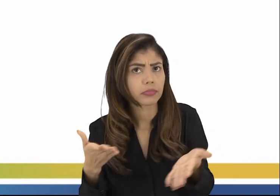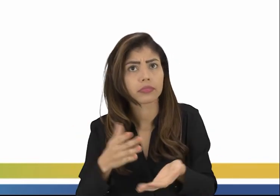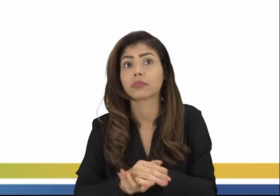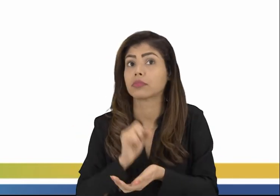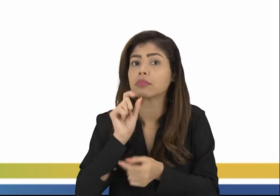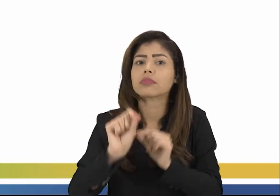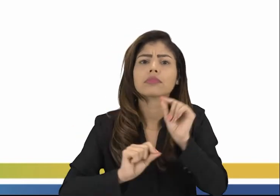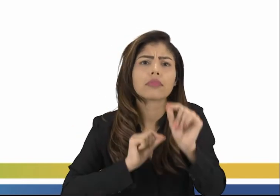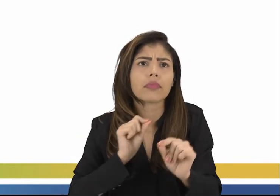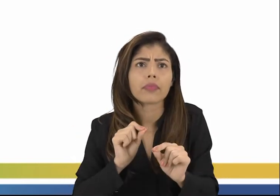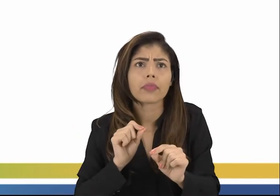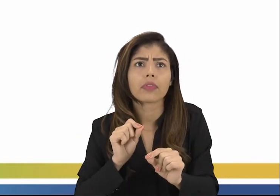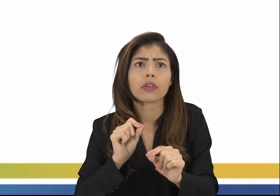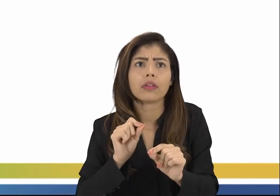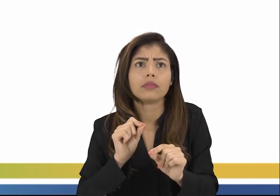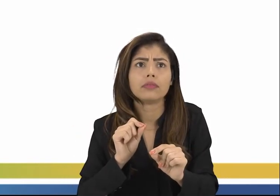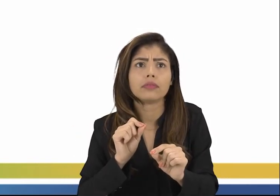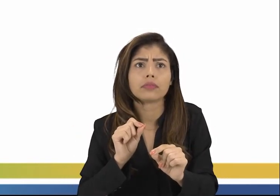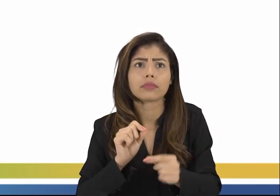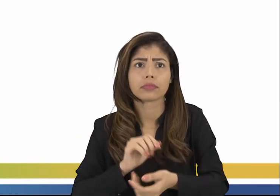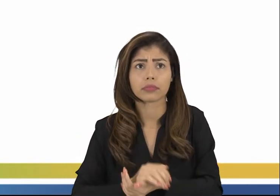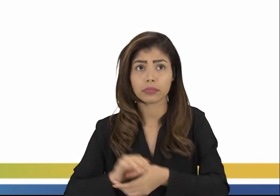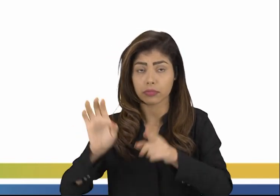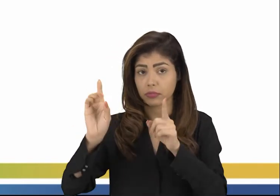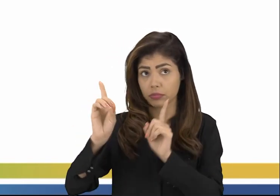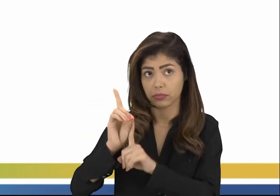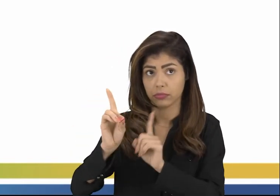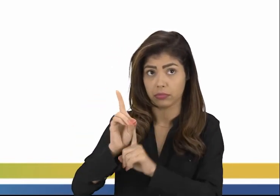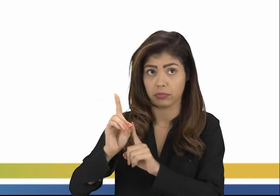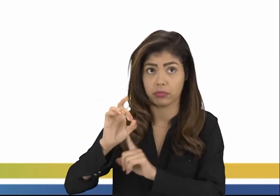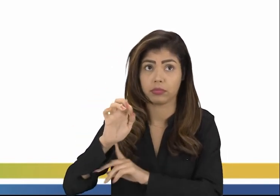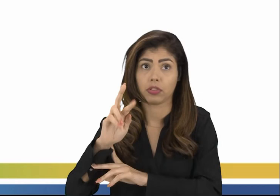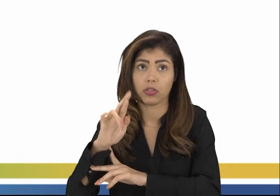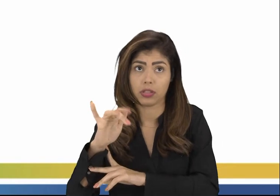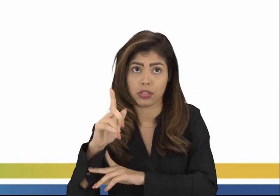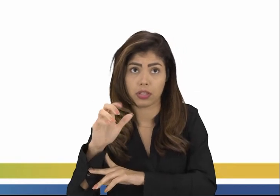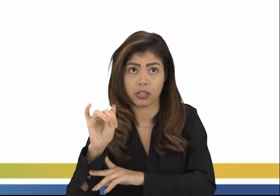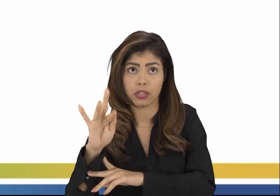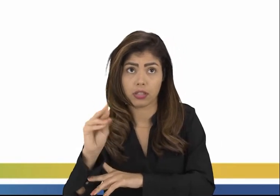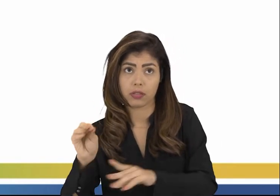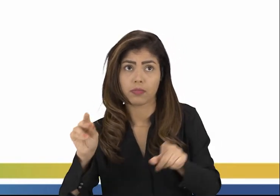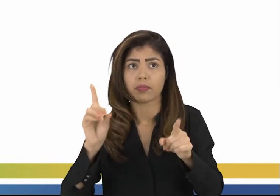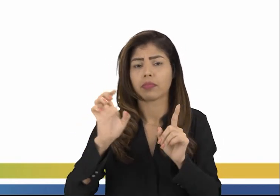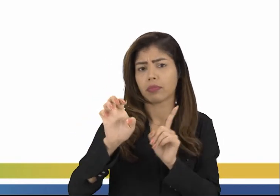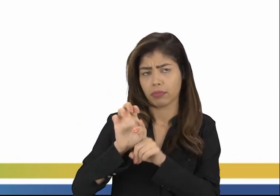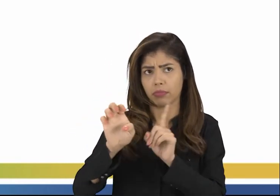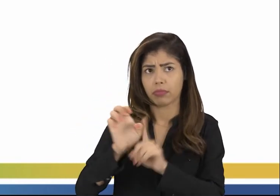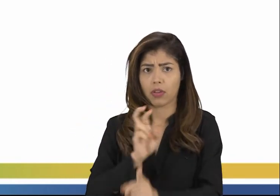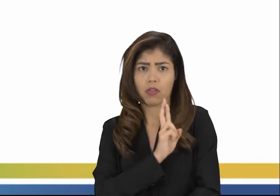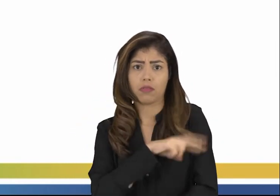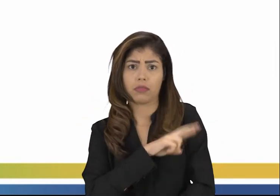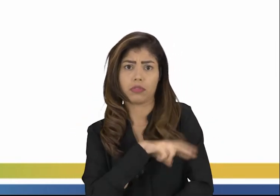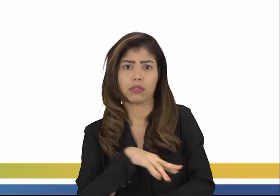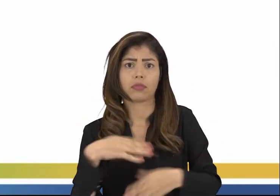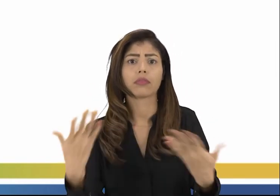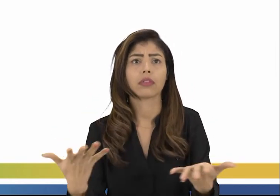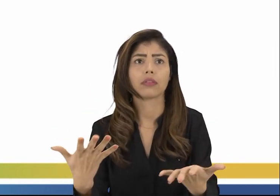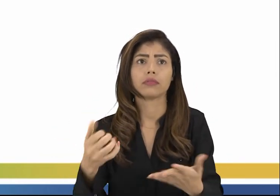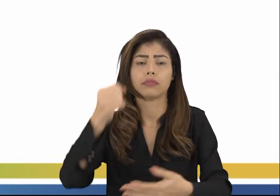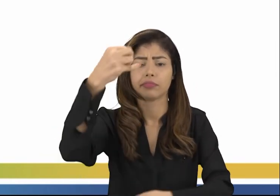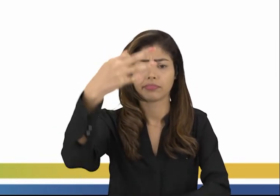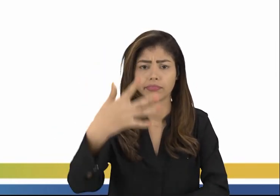Seria o eurocentrismo, alternativa E, o romantismo. Veja bem lá, né, o enunciado e a